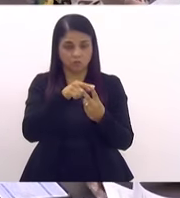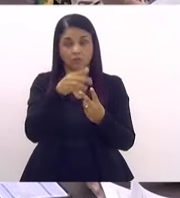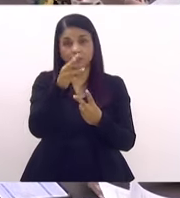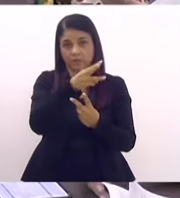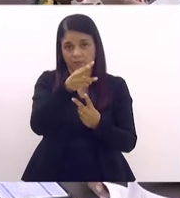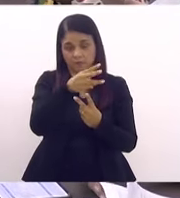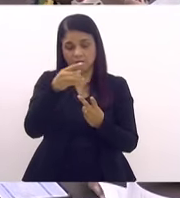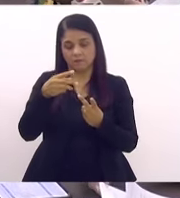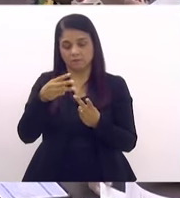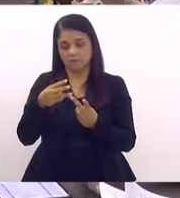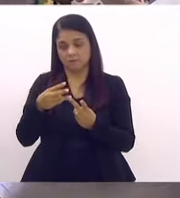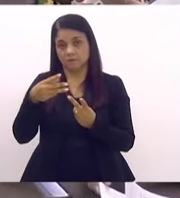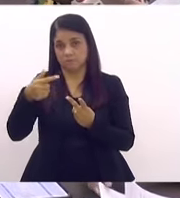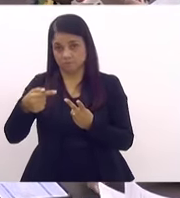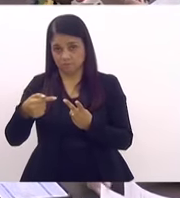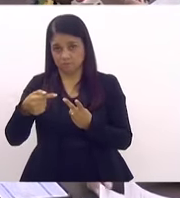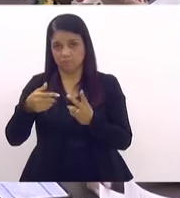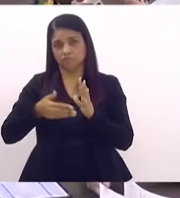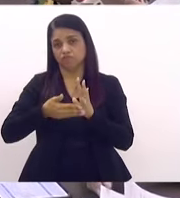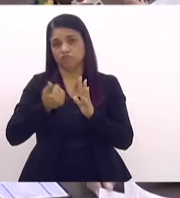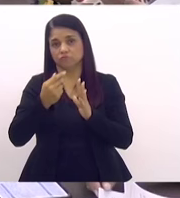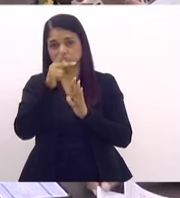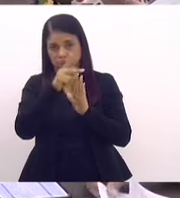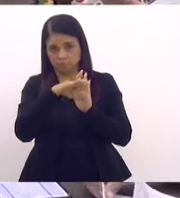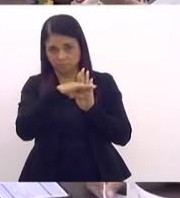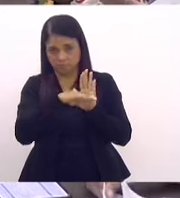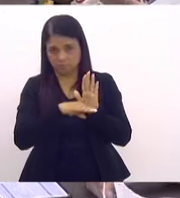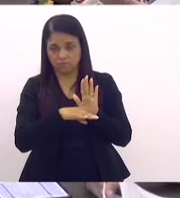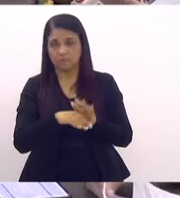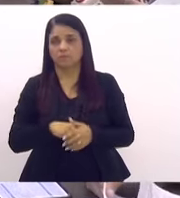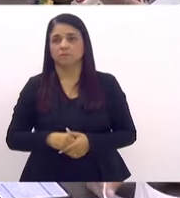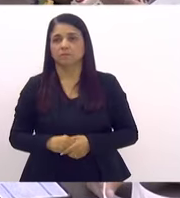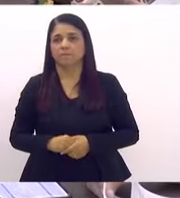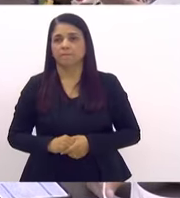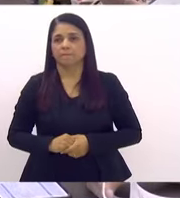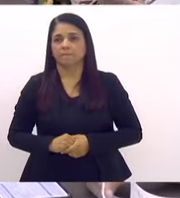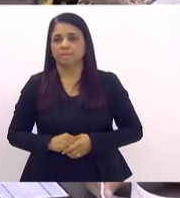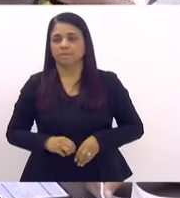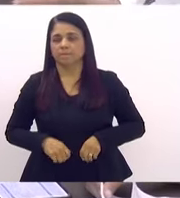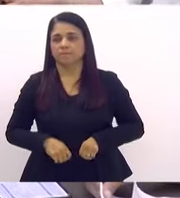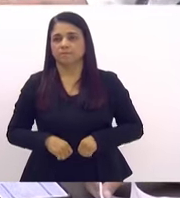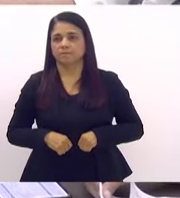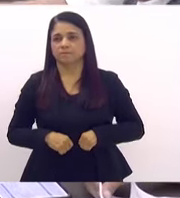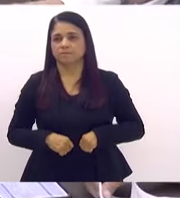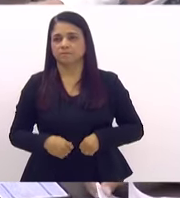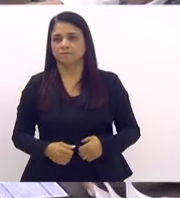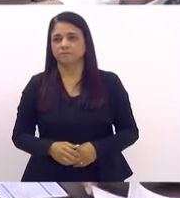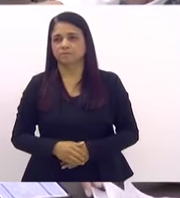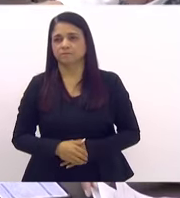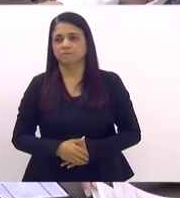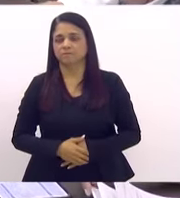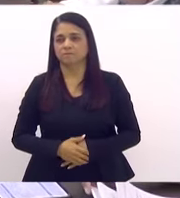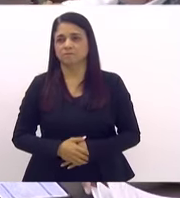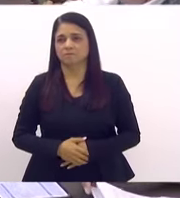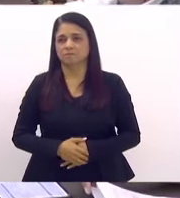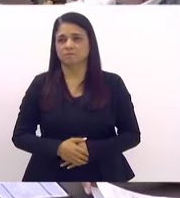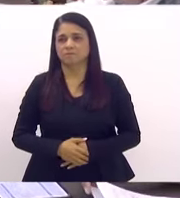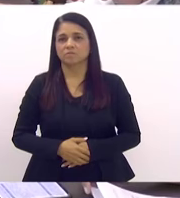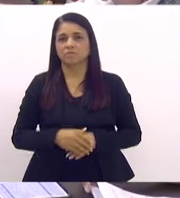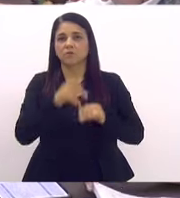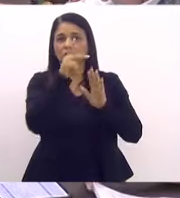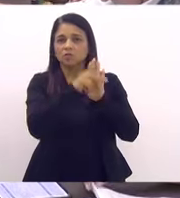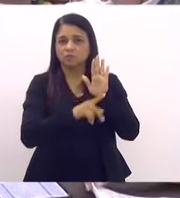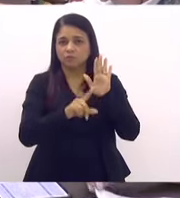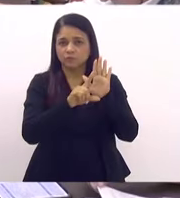37. Tá. Perfeito. Então, os projetos